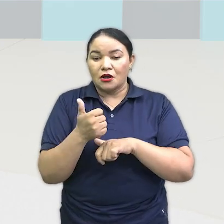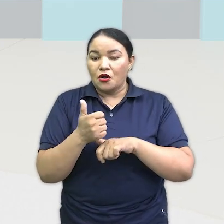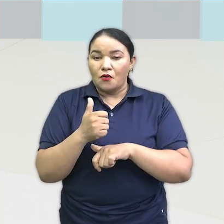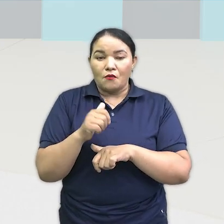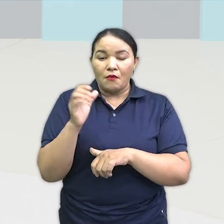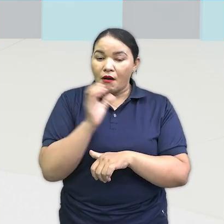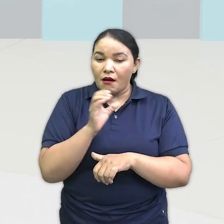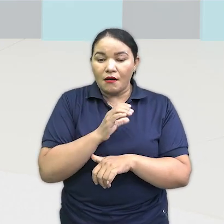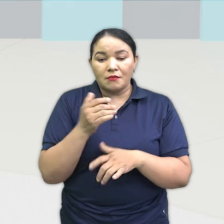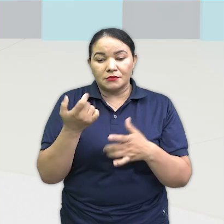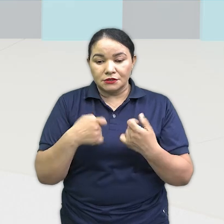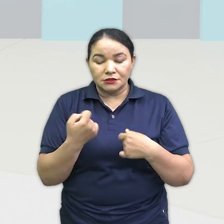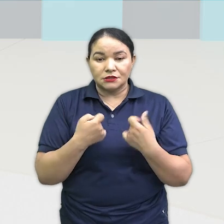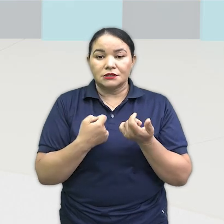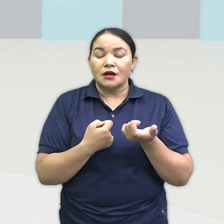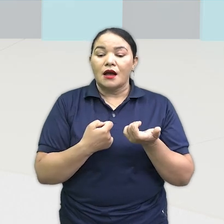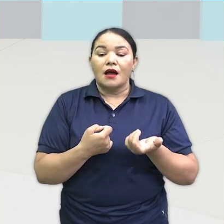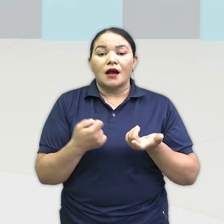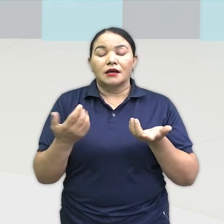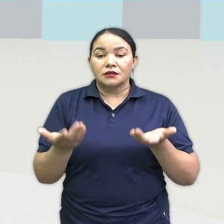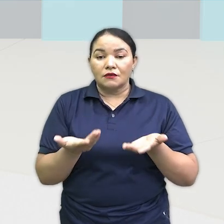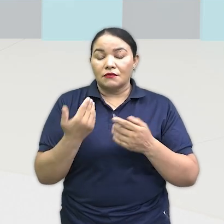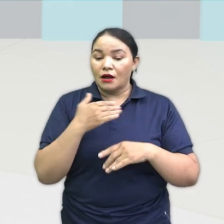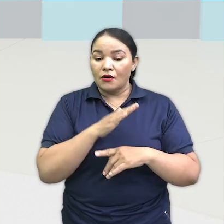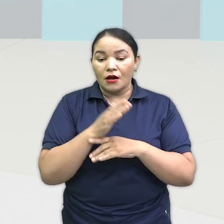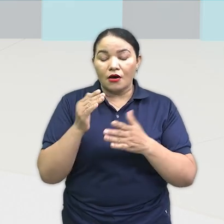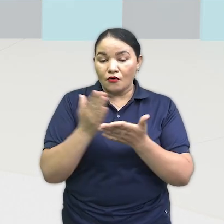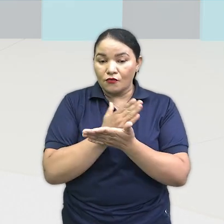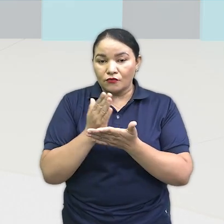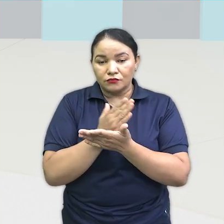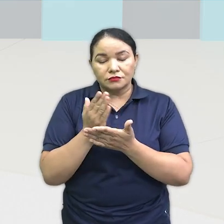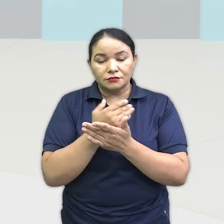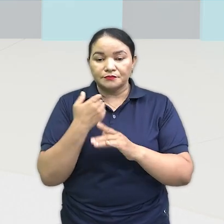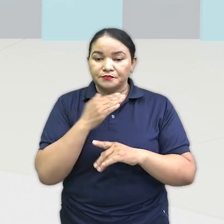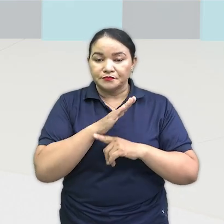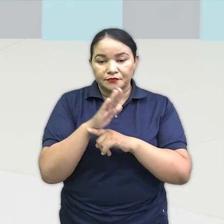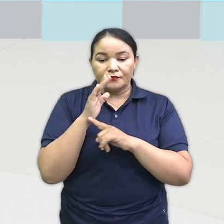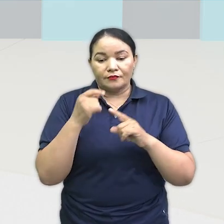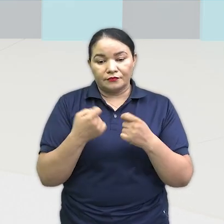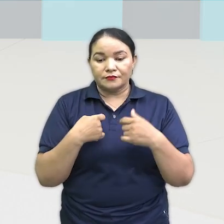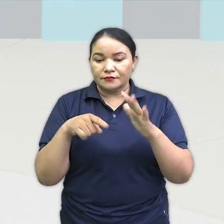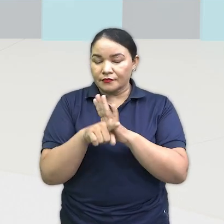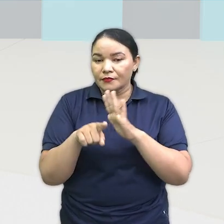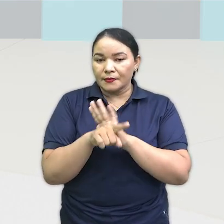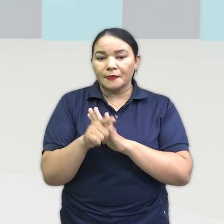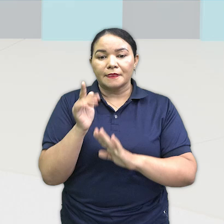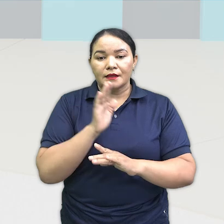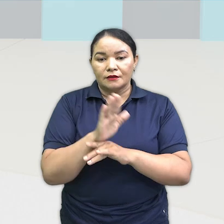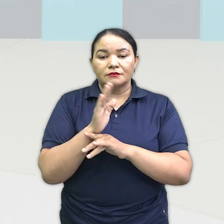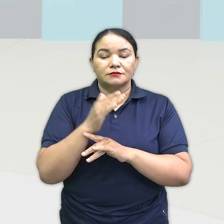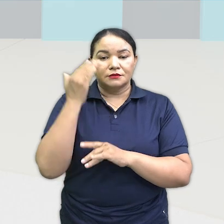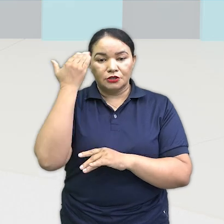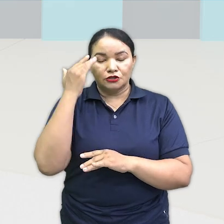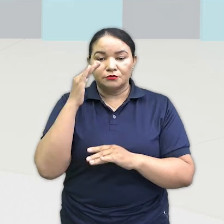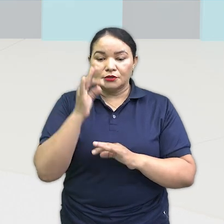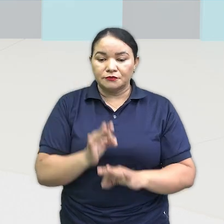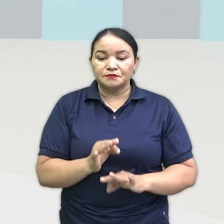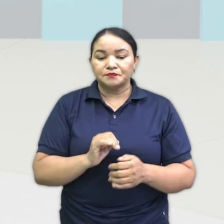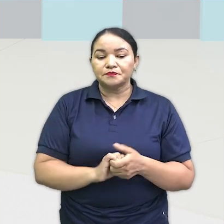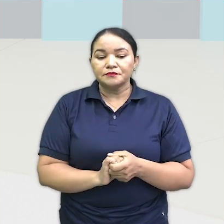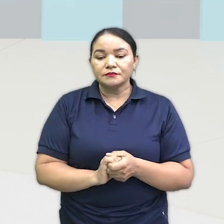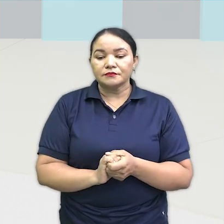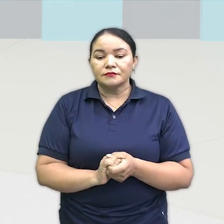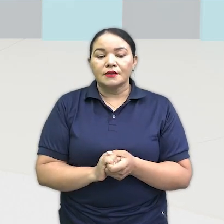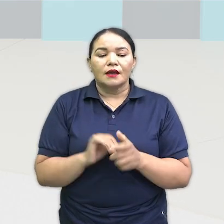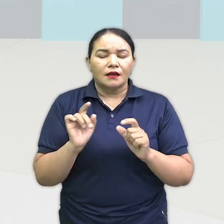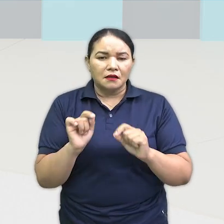Então, algumas perguntas podem nortear o processo de interpretação textual. E aqui nós colocamos: para quem é o